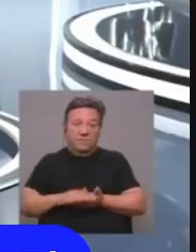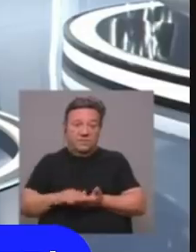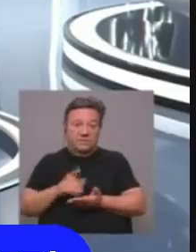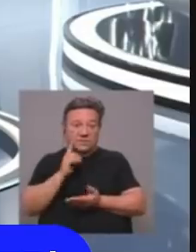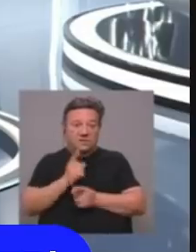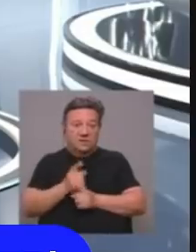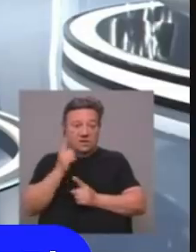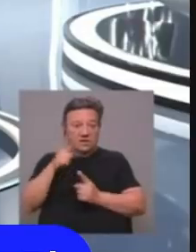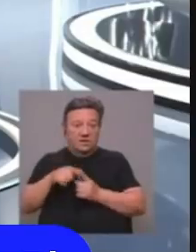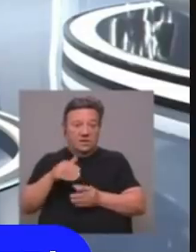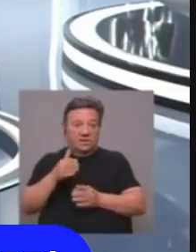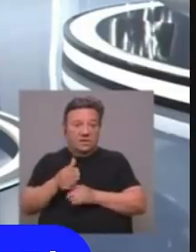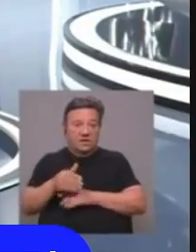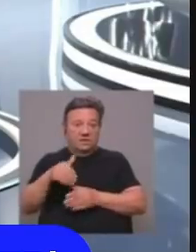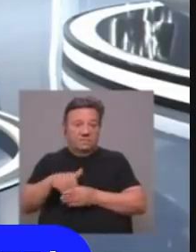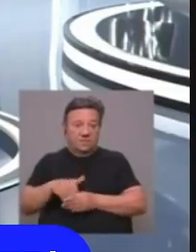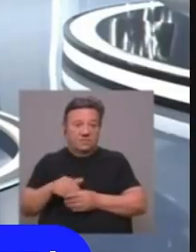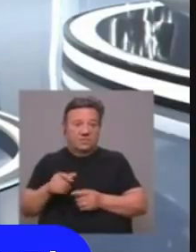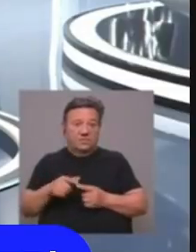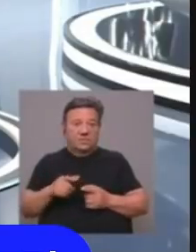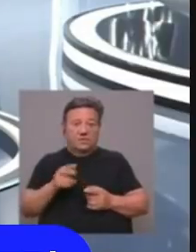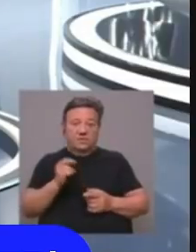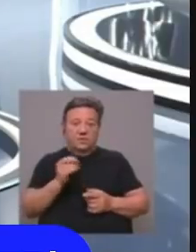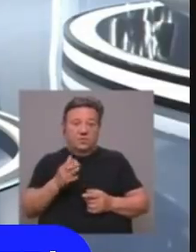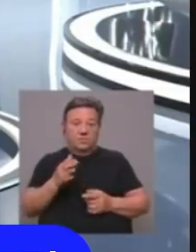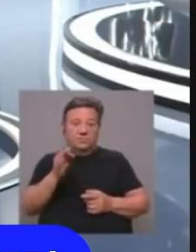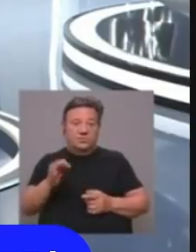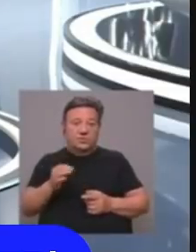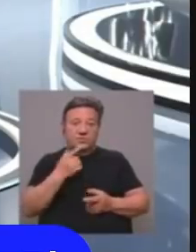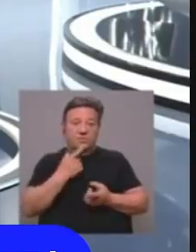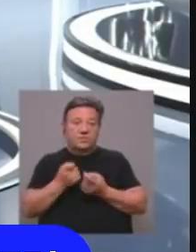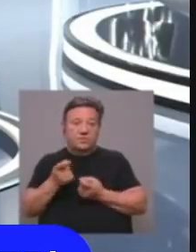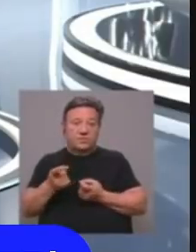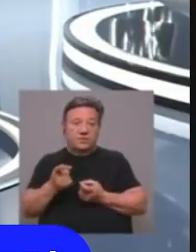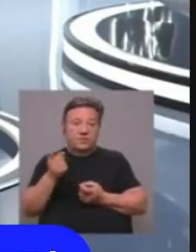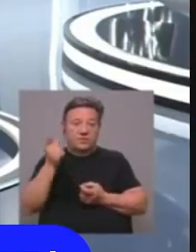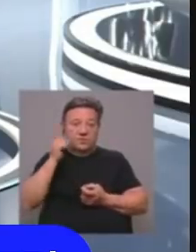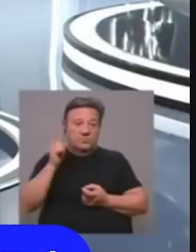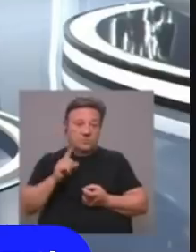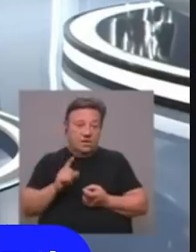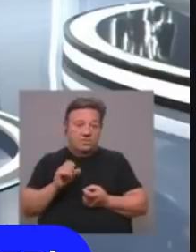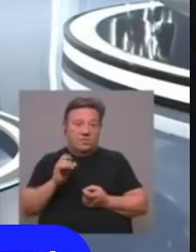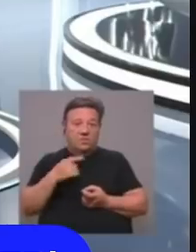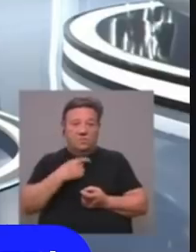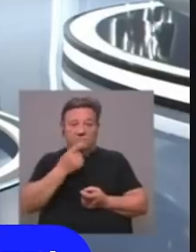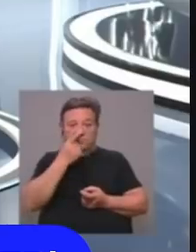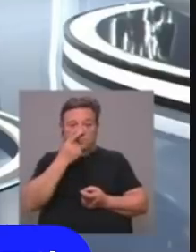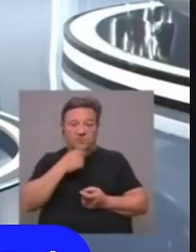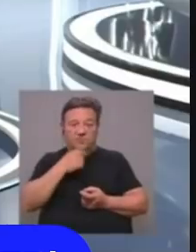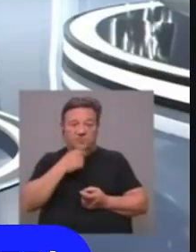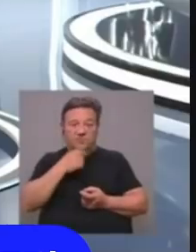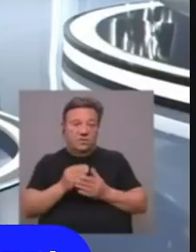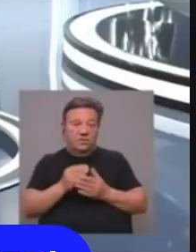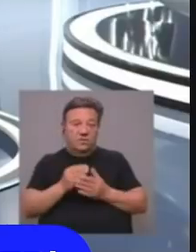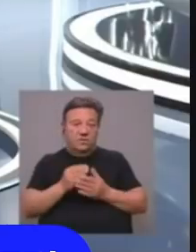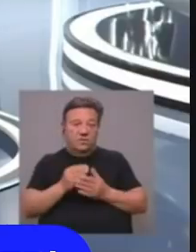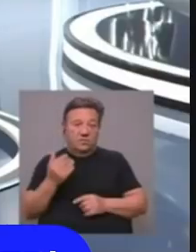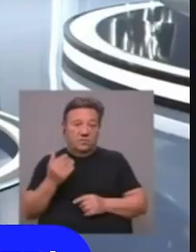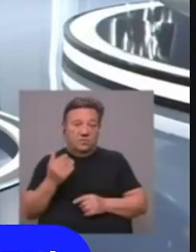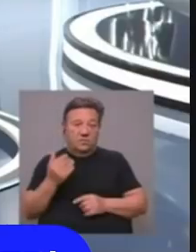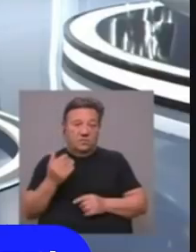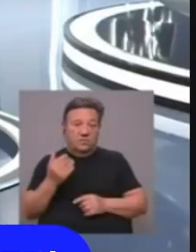nestas interações diretas de voto 31 por cento dos inquiridos não sabem ou preferiram não responder